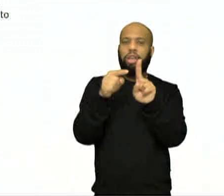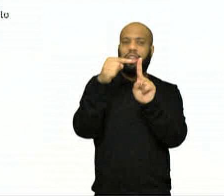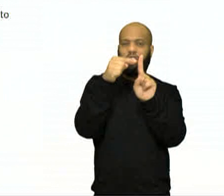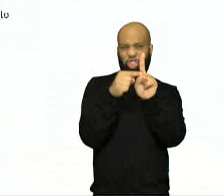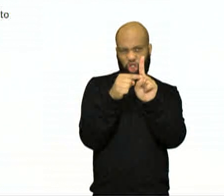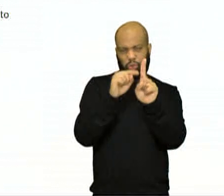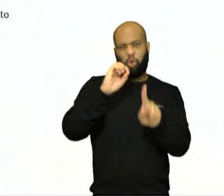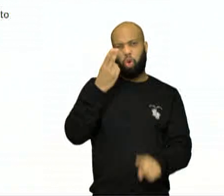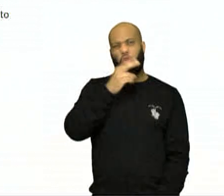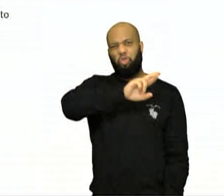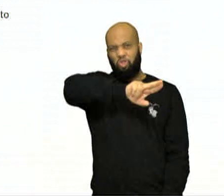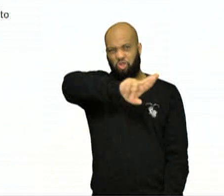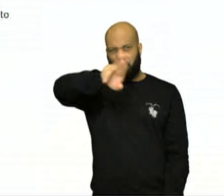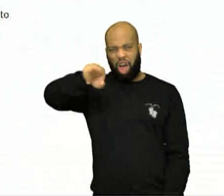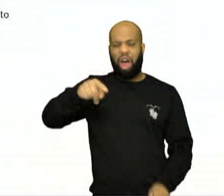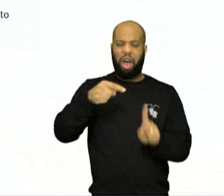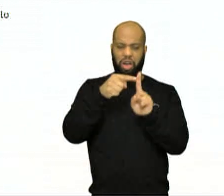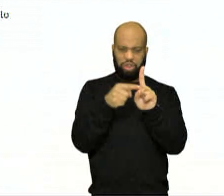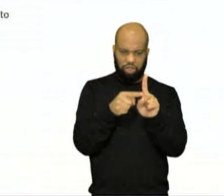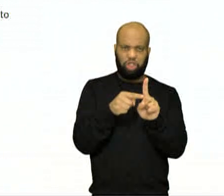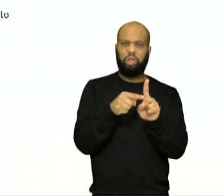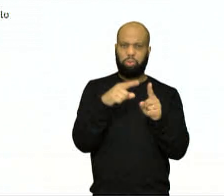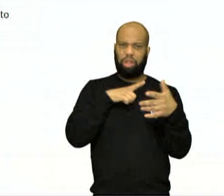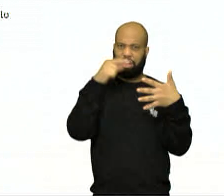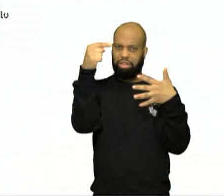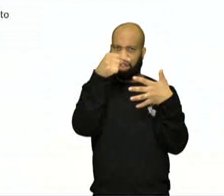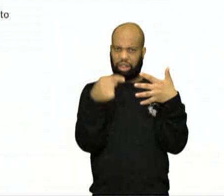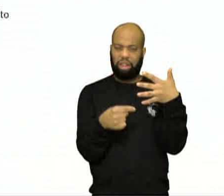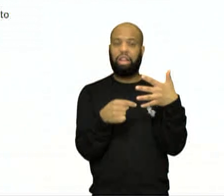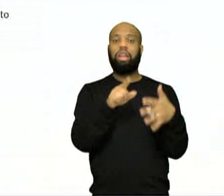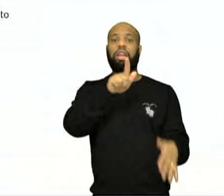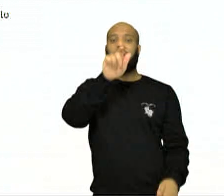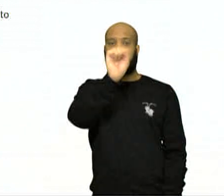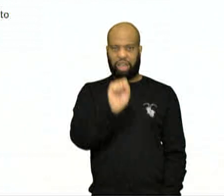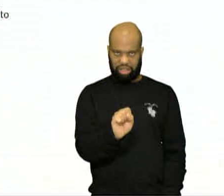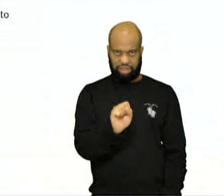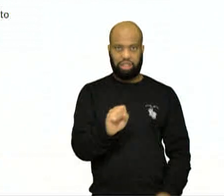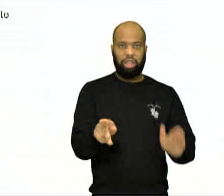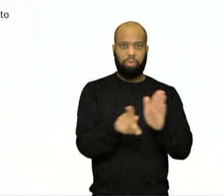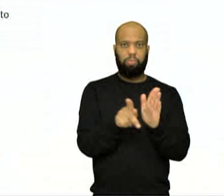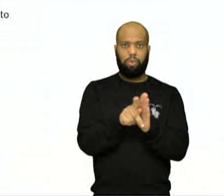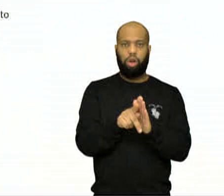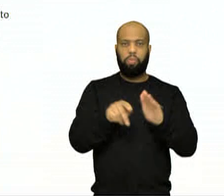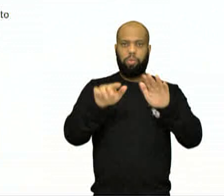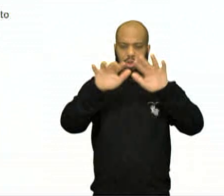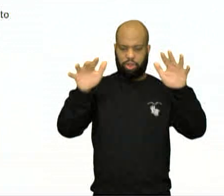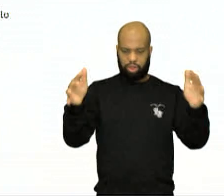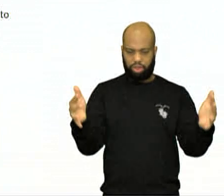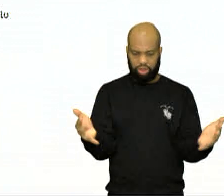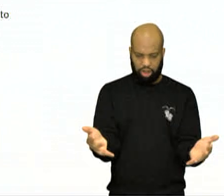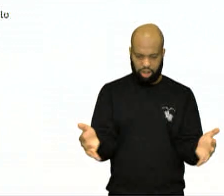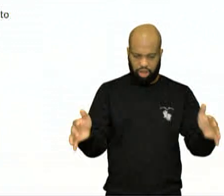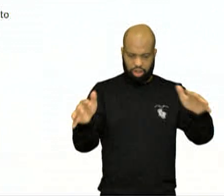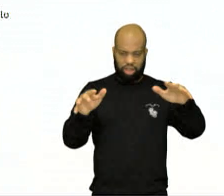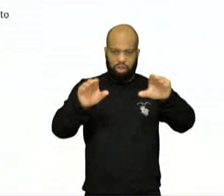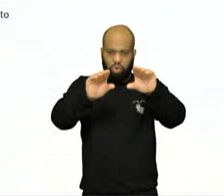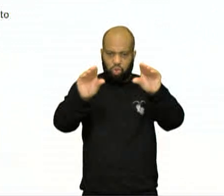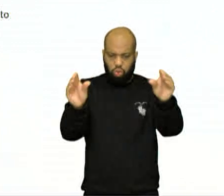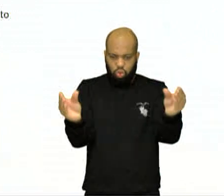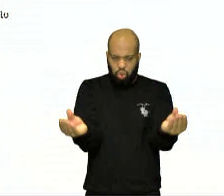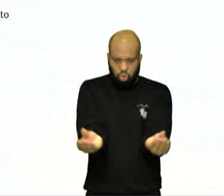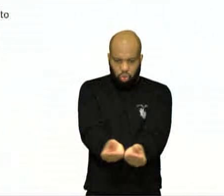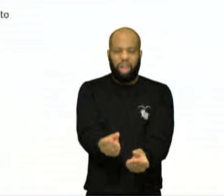vários tipos de elementos ali que compõem, de gases que compõem a atmosfera. Quando eu tenho lançamento de